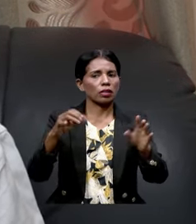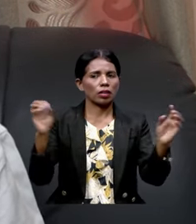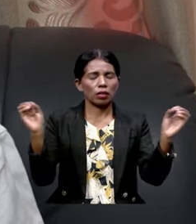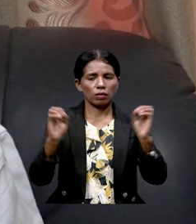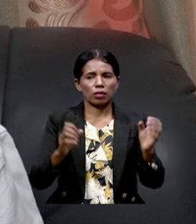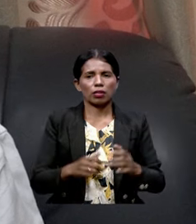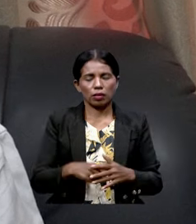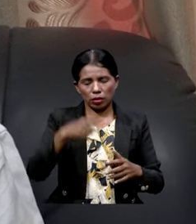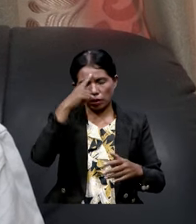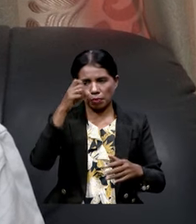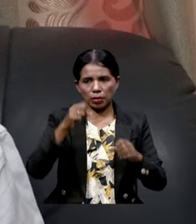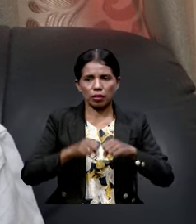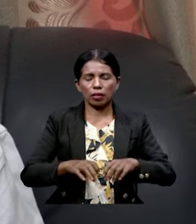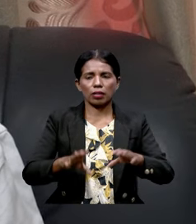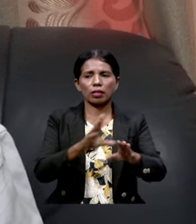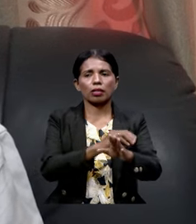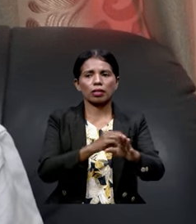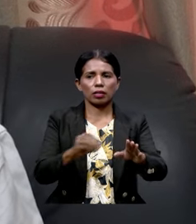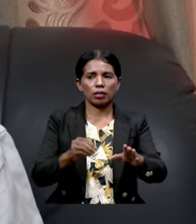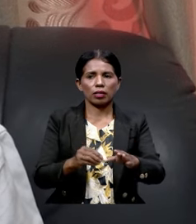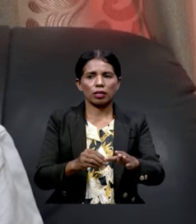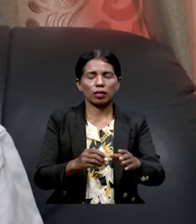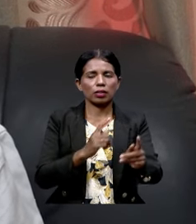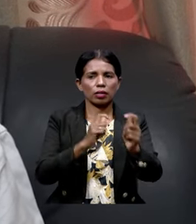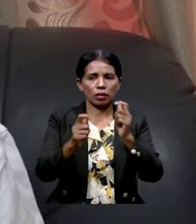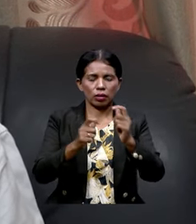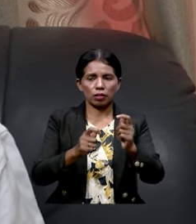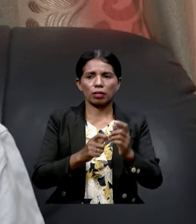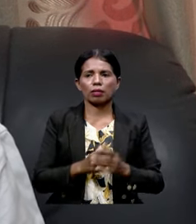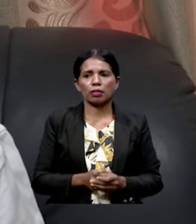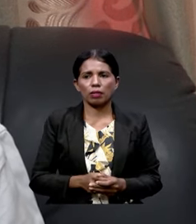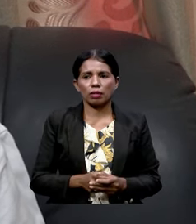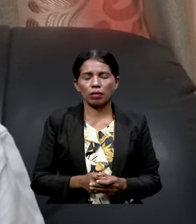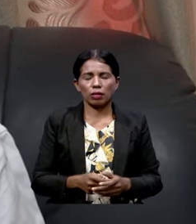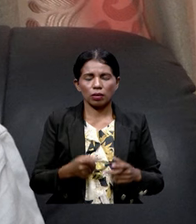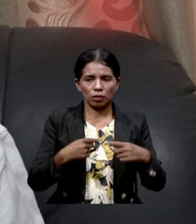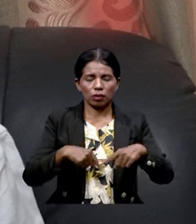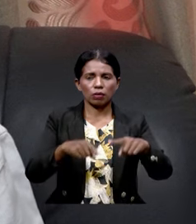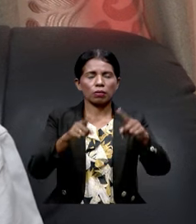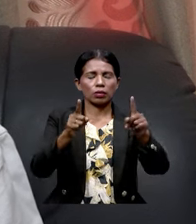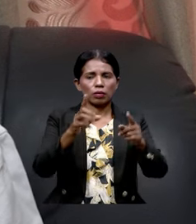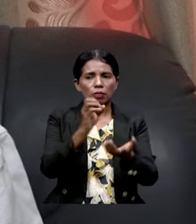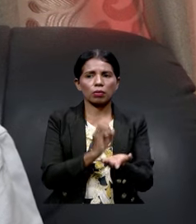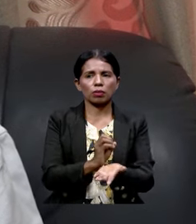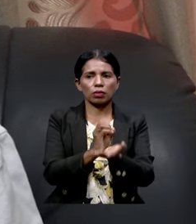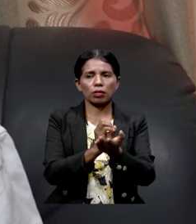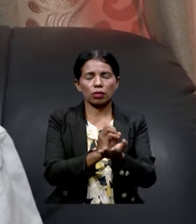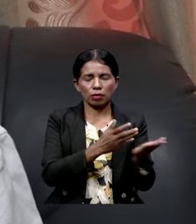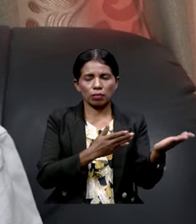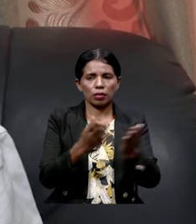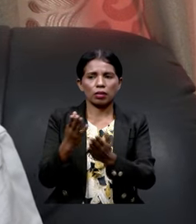Adlitan tamba tasi stasi ne transporte besi usine bare to usine lori besi